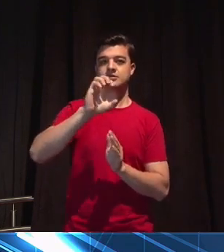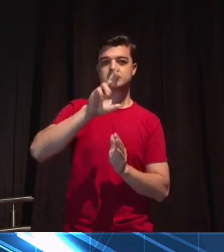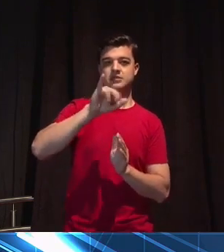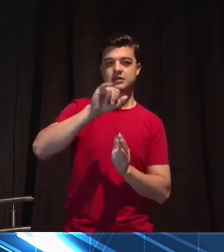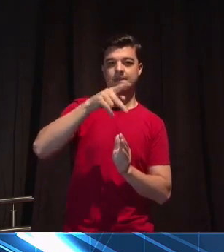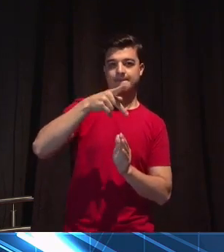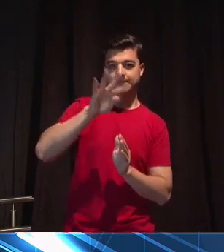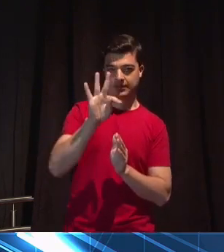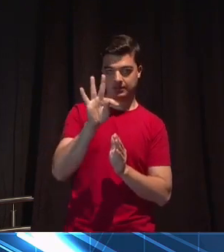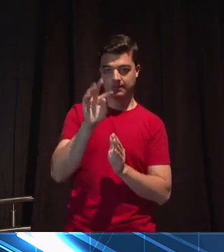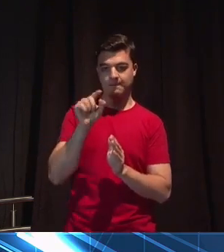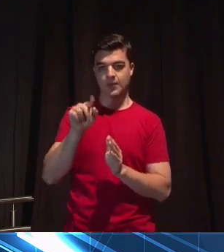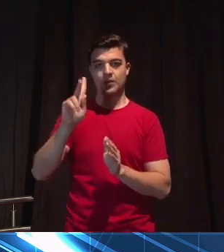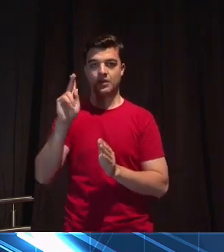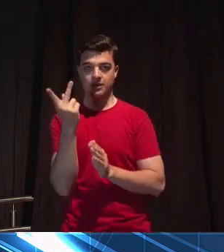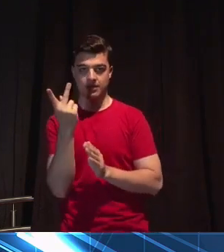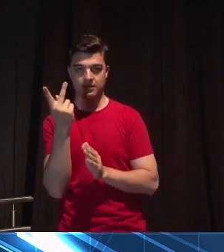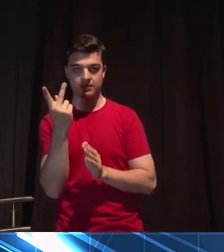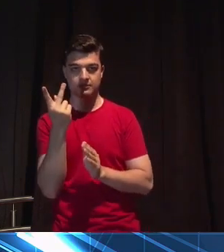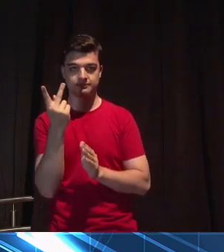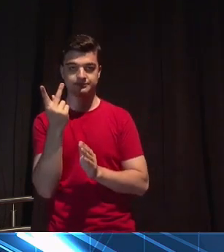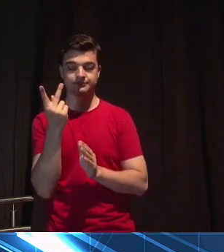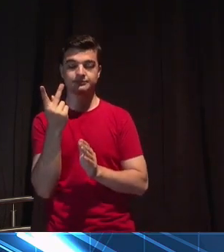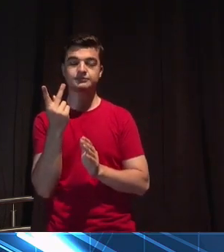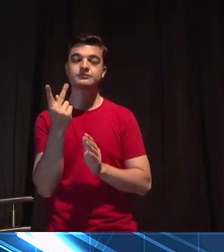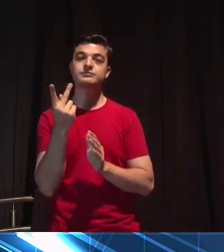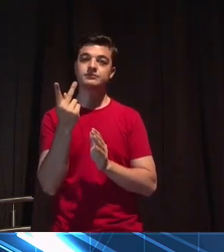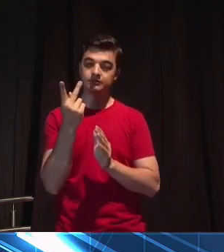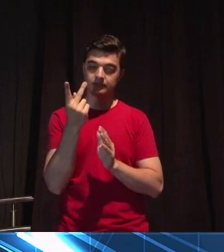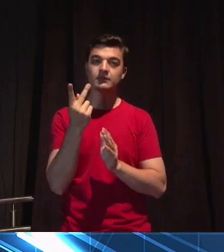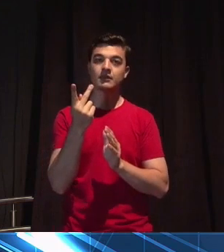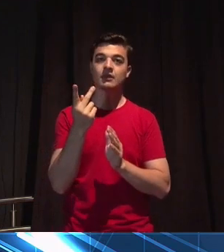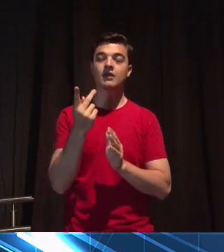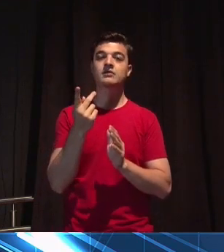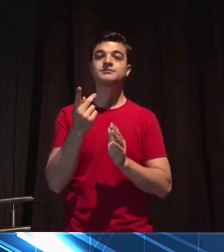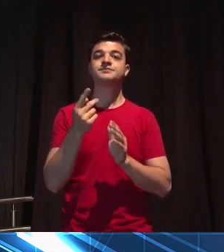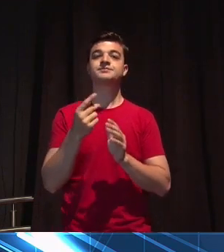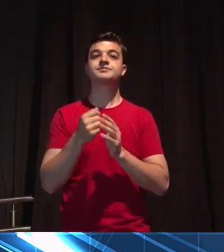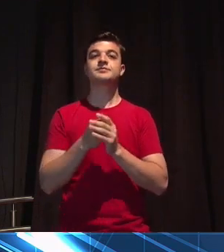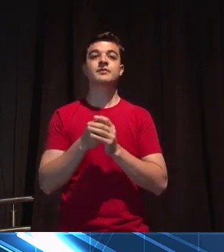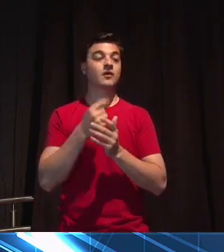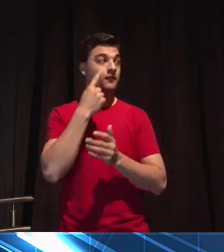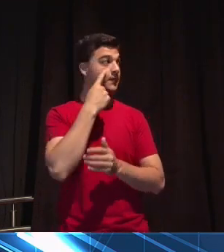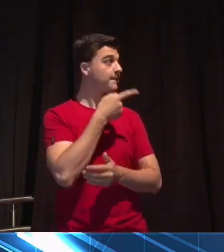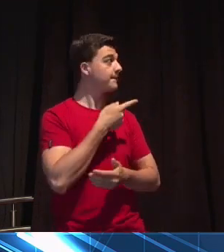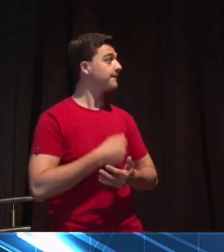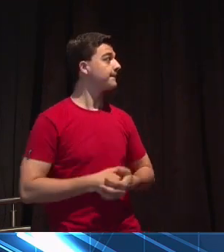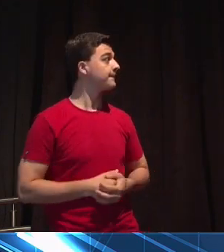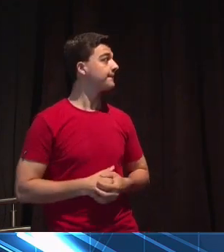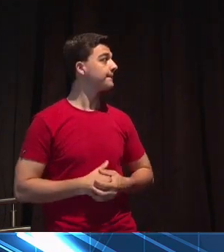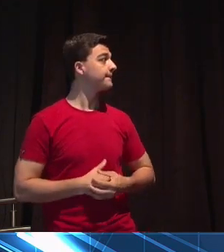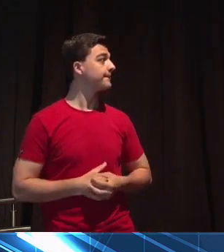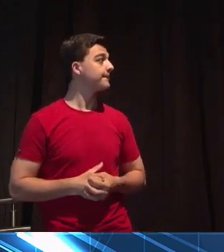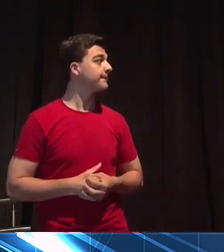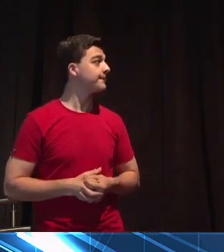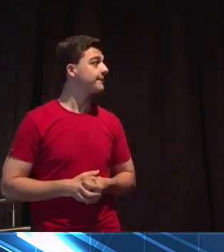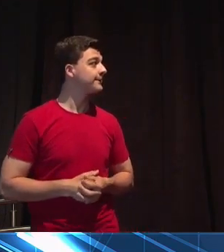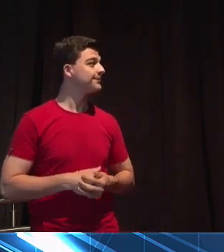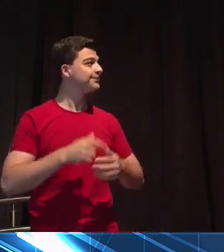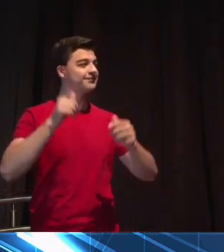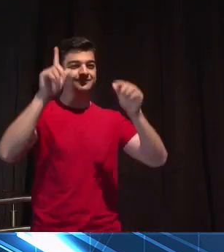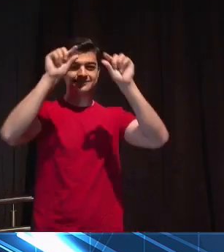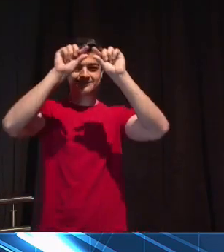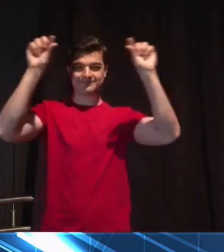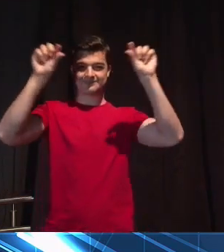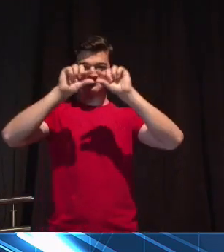libs que jars vai ter o cotuba CL ponto já o de cima ali dentro do libbs e vários outros já que